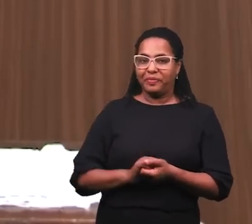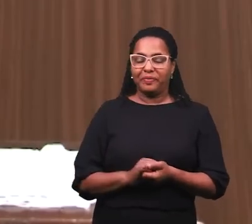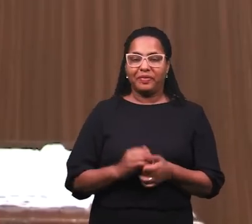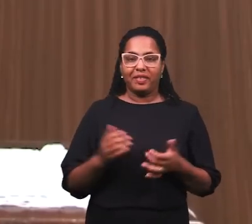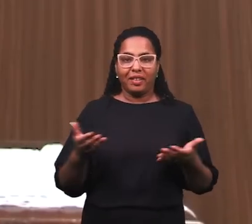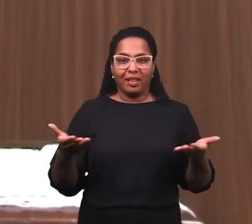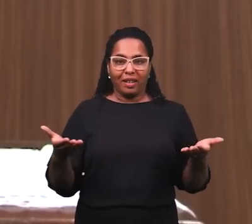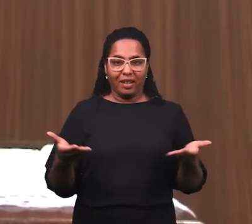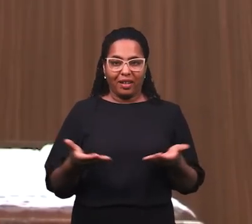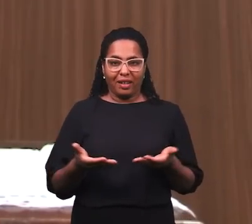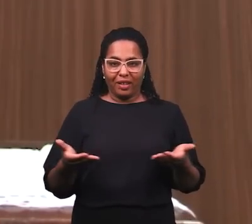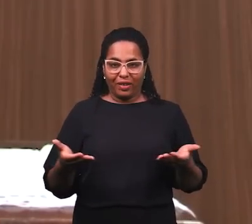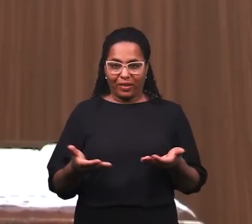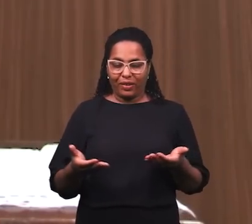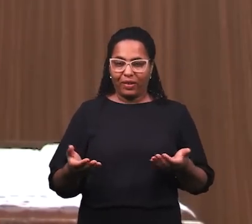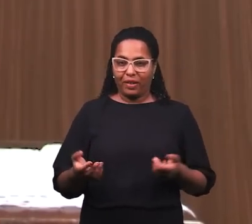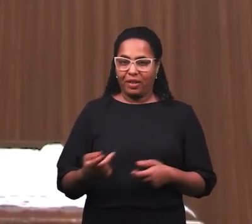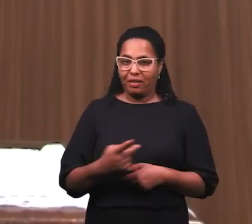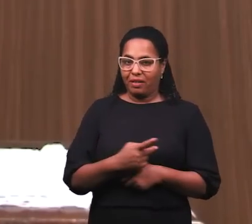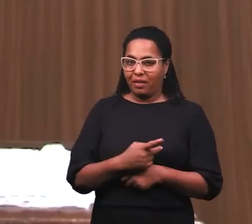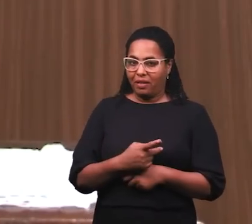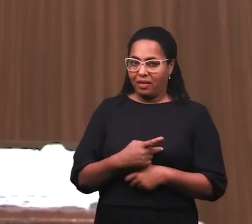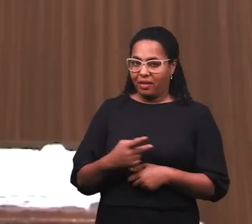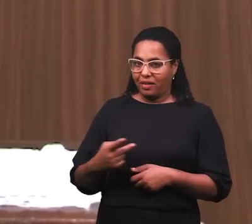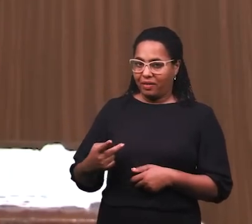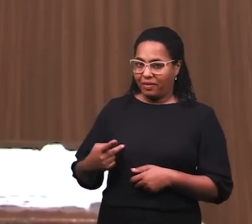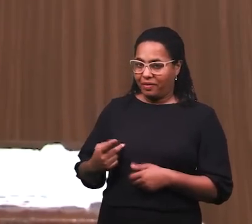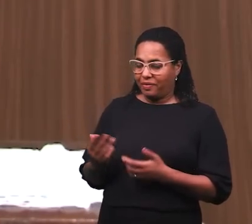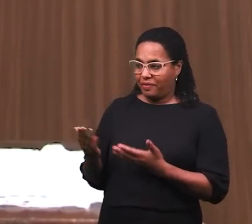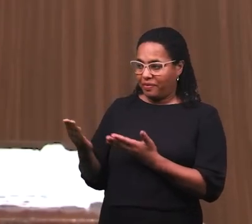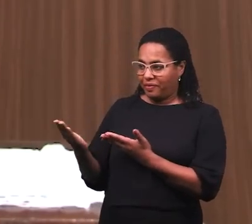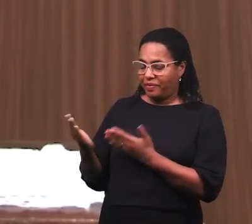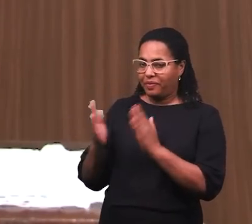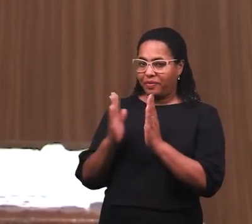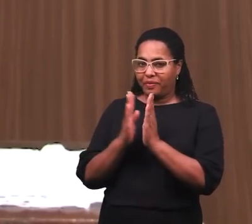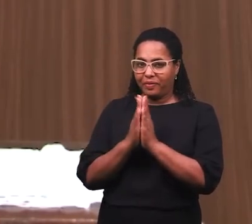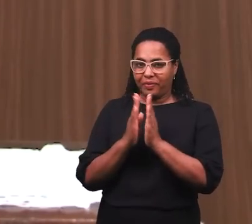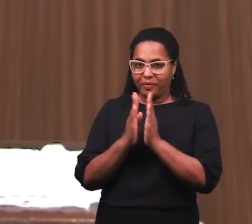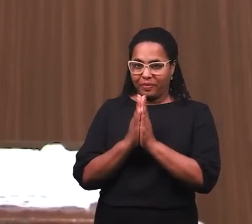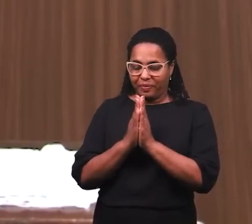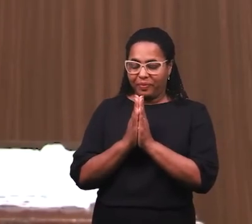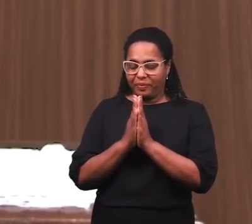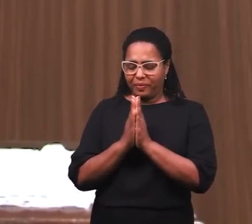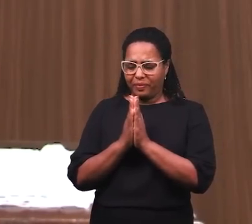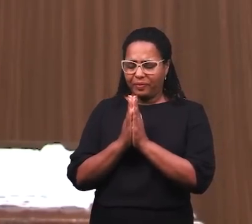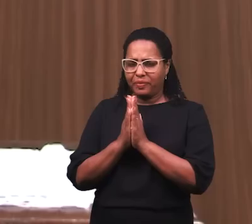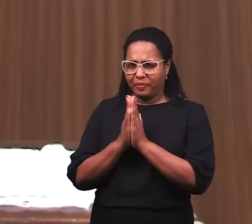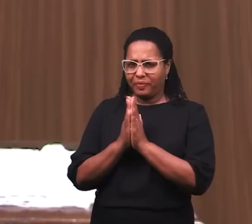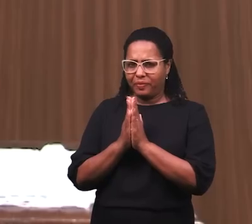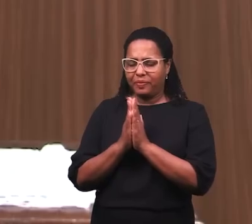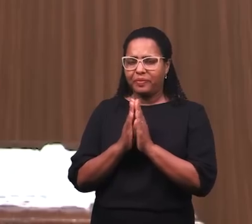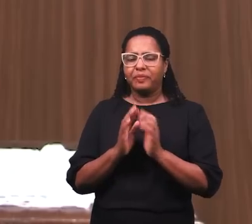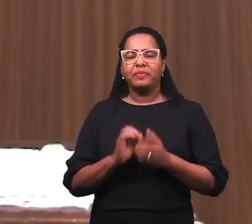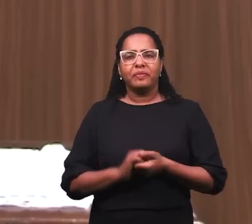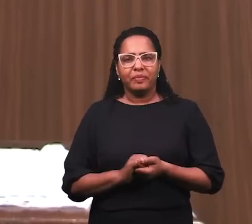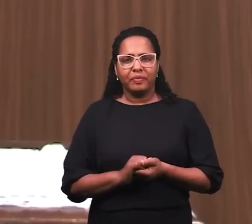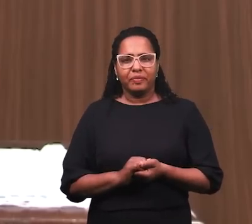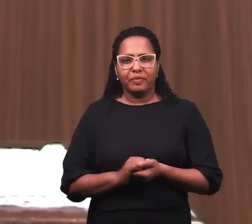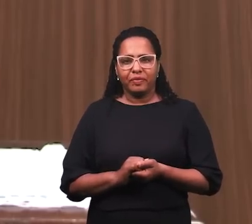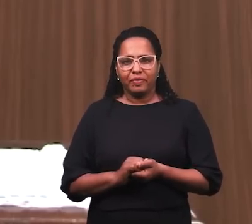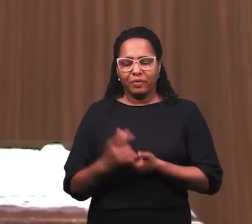Glorificado seja o nome do Senhor. Nesta hora, nós vamos ouvir, por parte de um de nossos irmãos, uma oração de